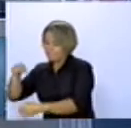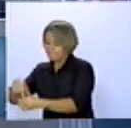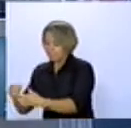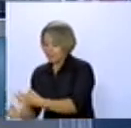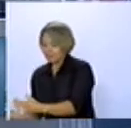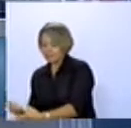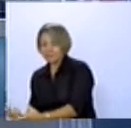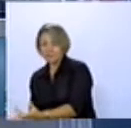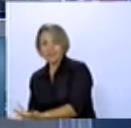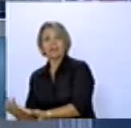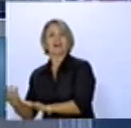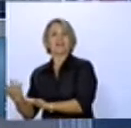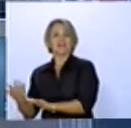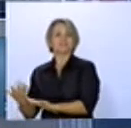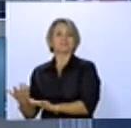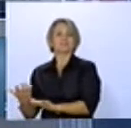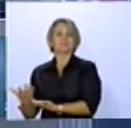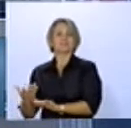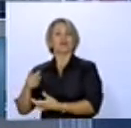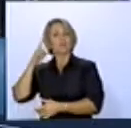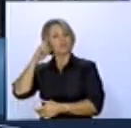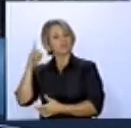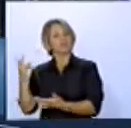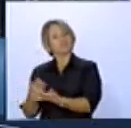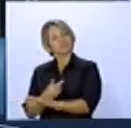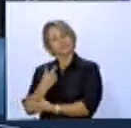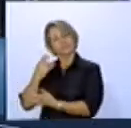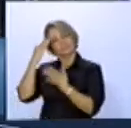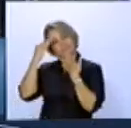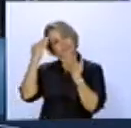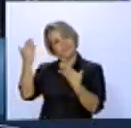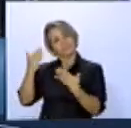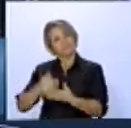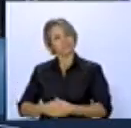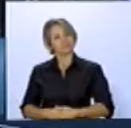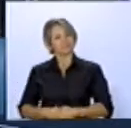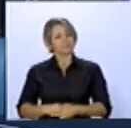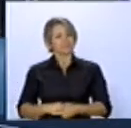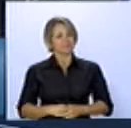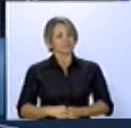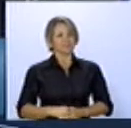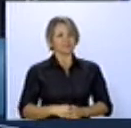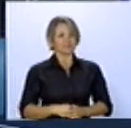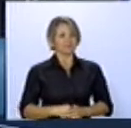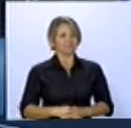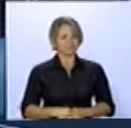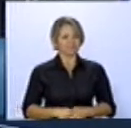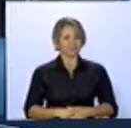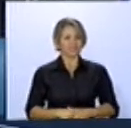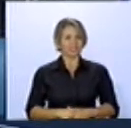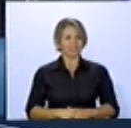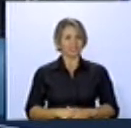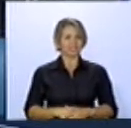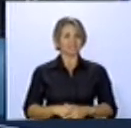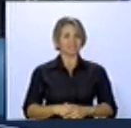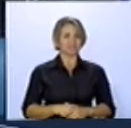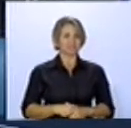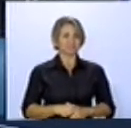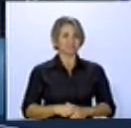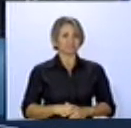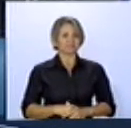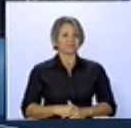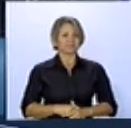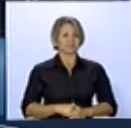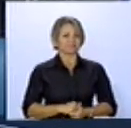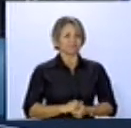as flores irão Muito obrigado a todos boa noite agradecer a palavra do Dr Walter Leite